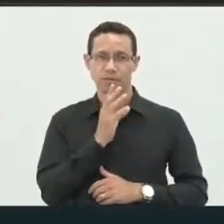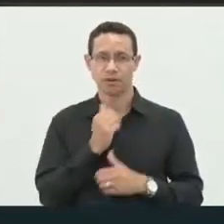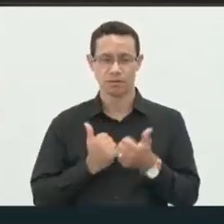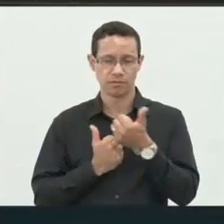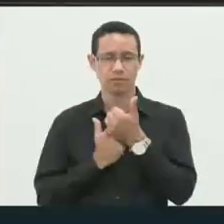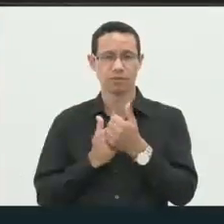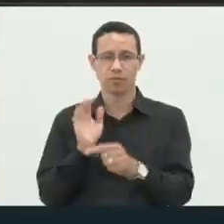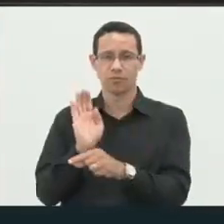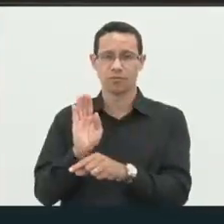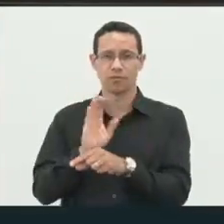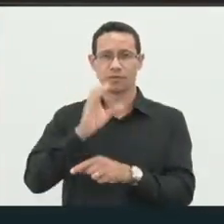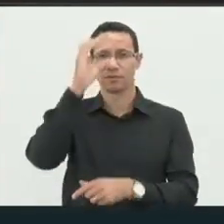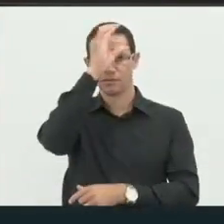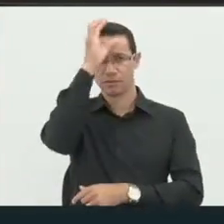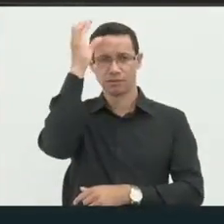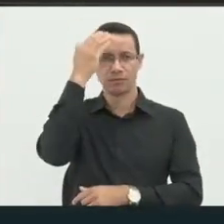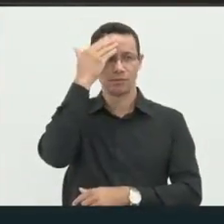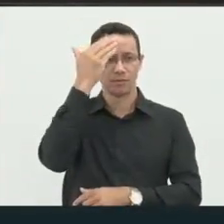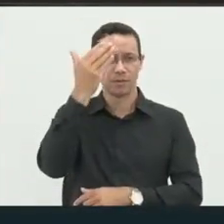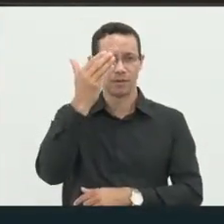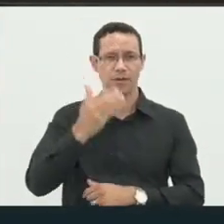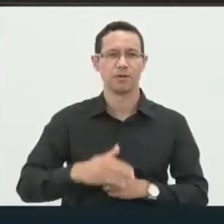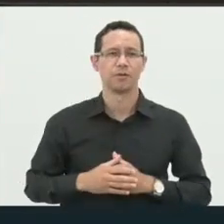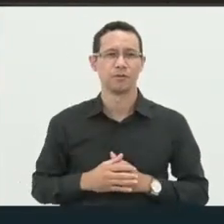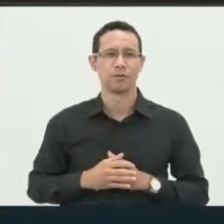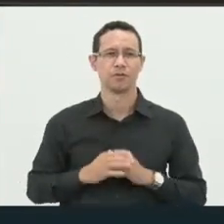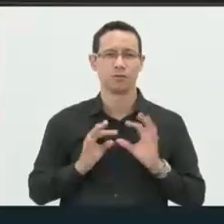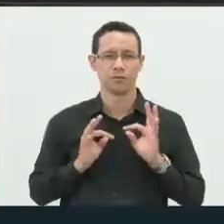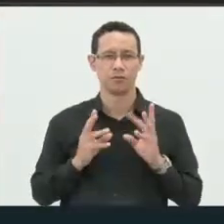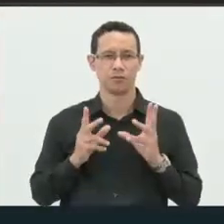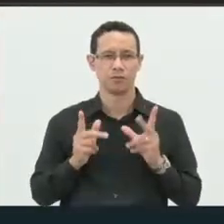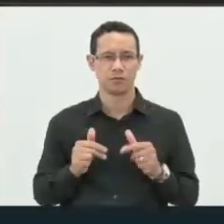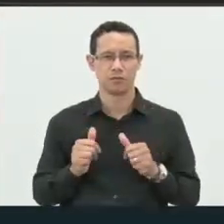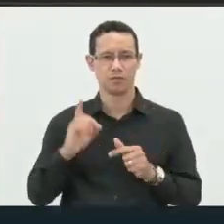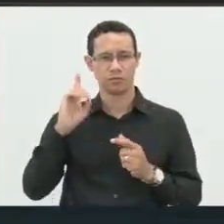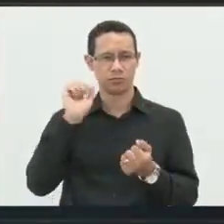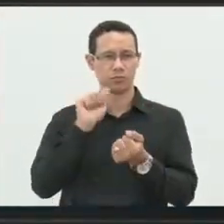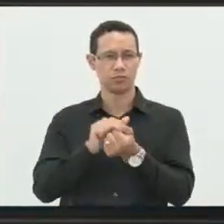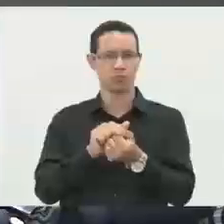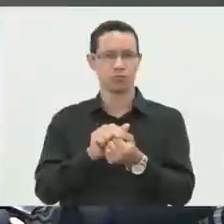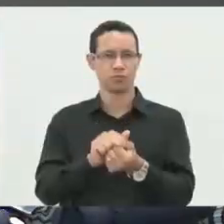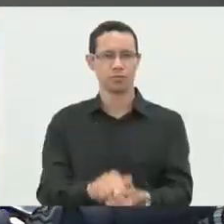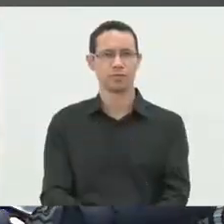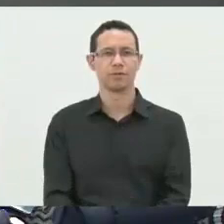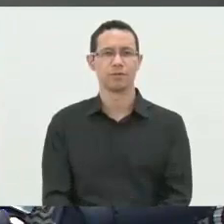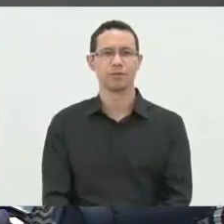consumidor Muito obrigado e que todos fiquem com Deus